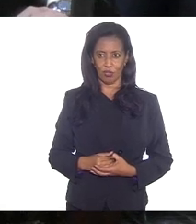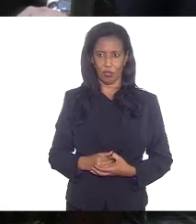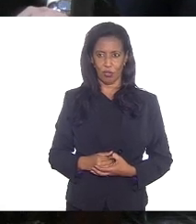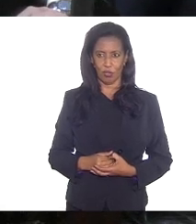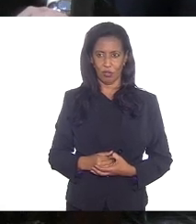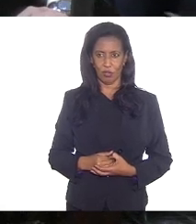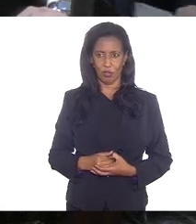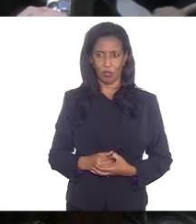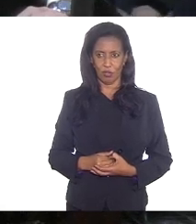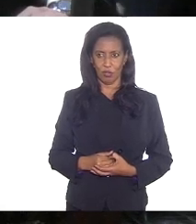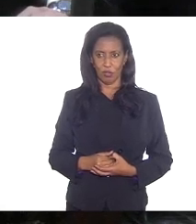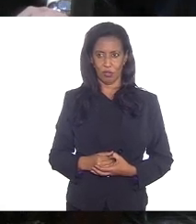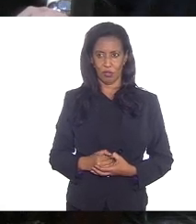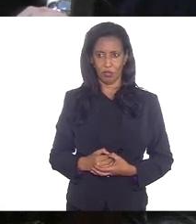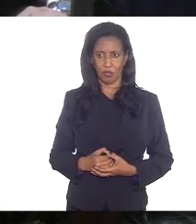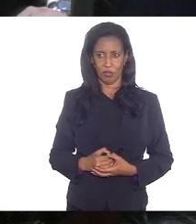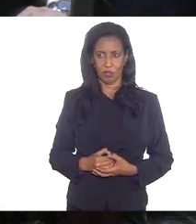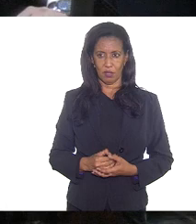Aí está certo.